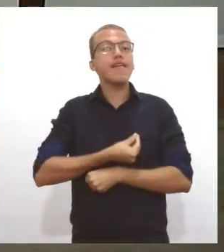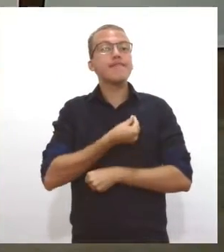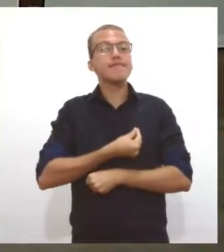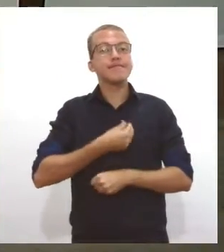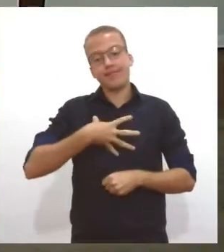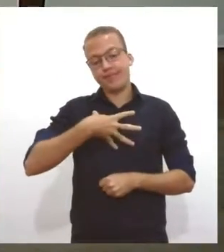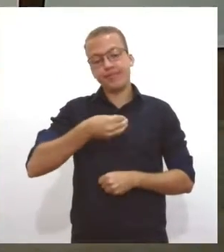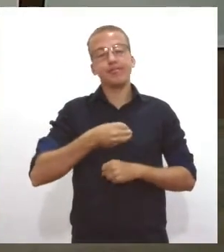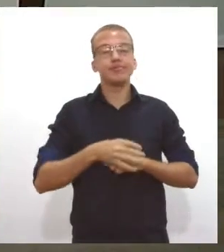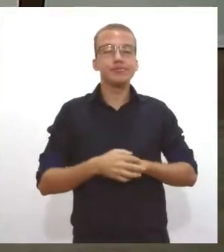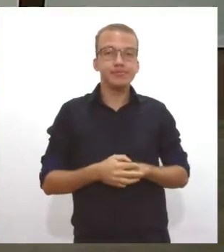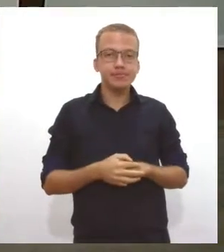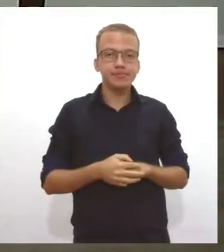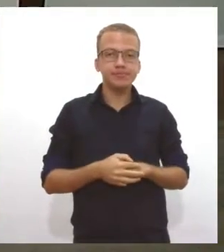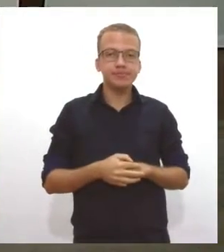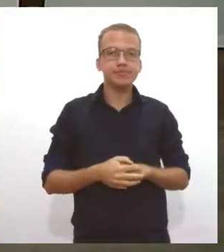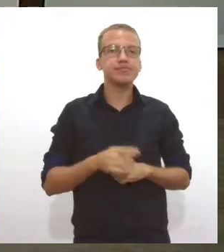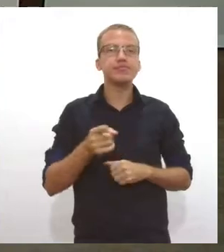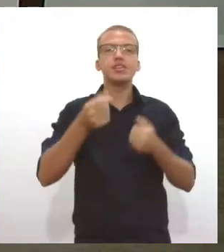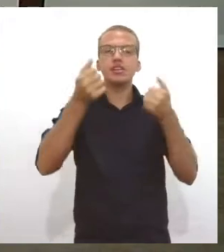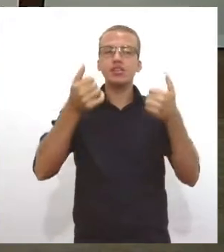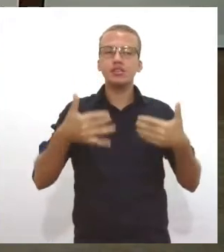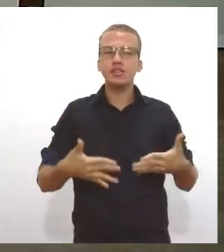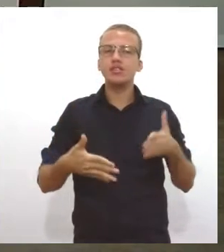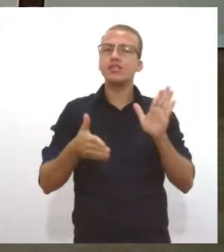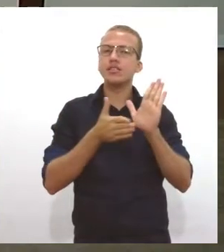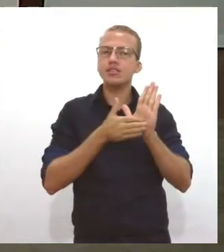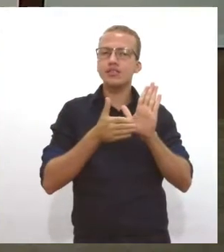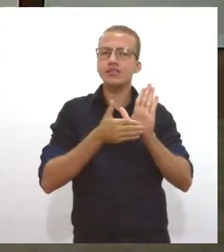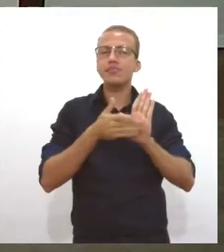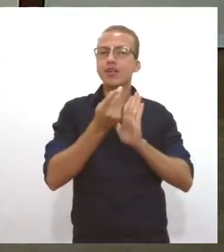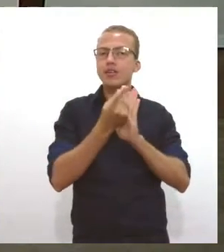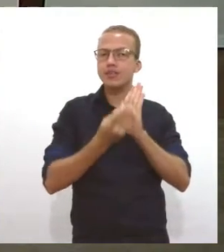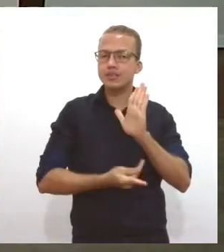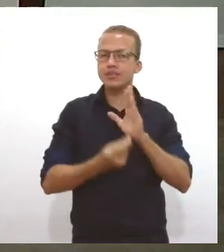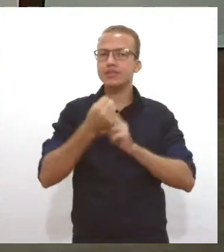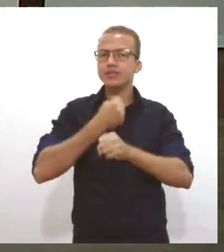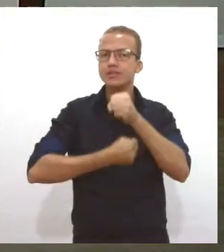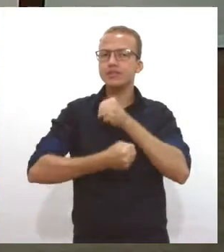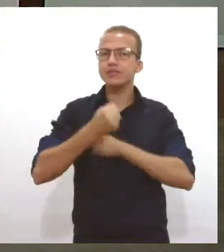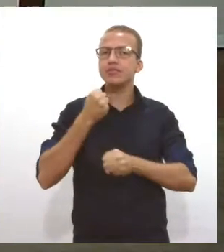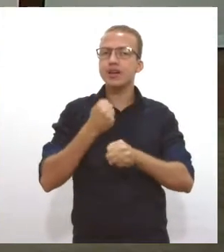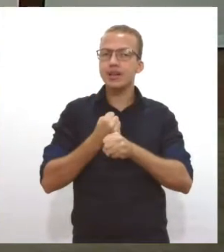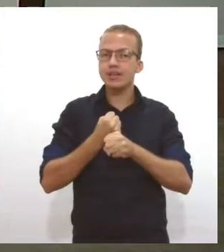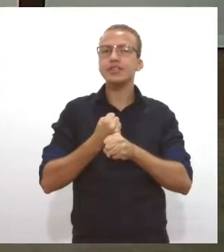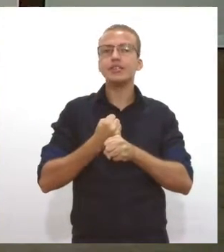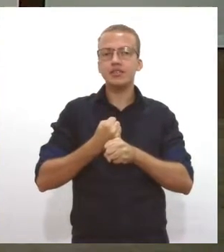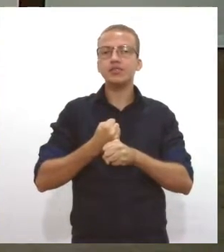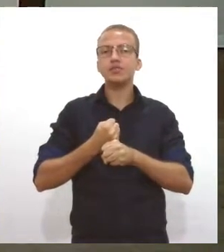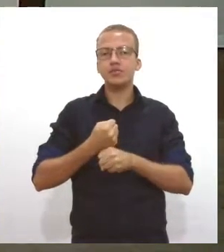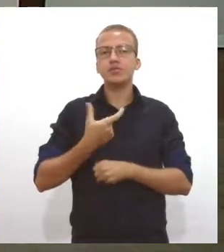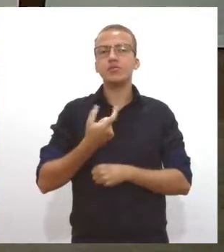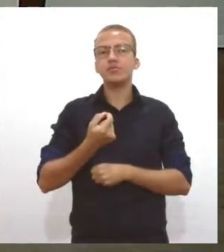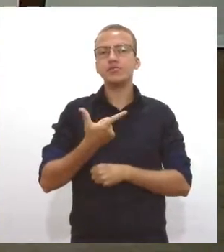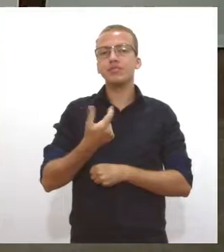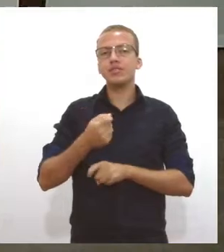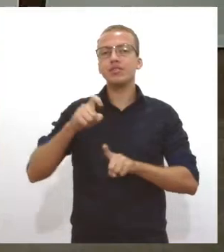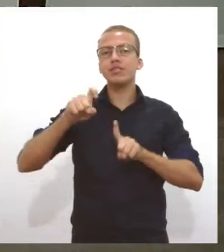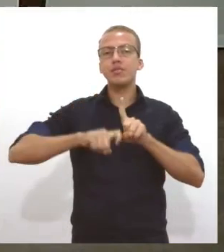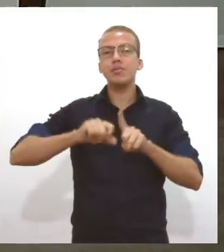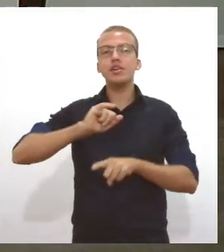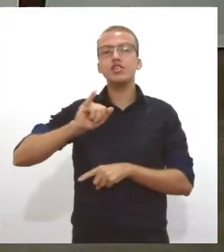Perpétua é você apresentar esse projeto ano passado né em julho de dois mil e vinte ele agora foi aprovado